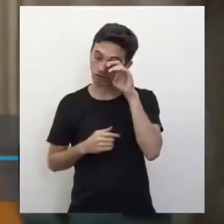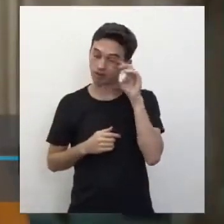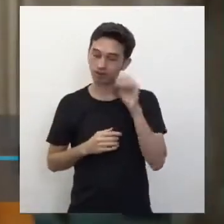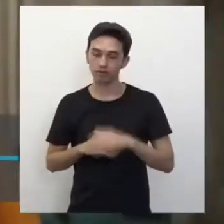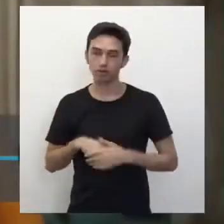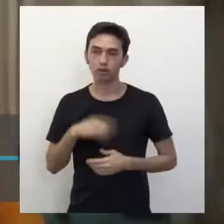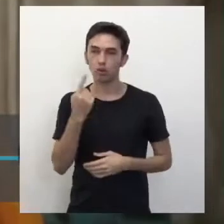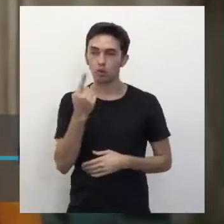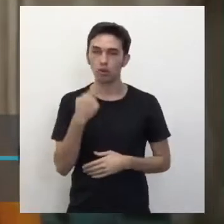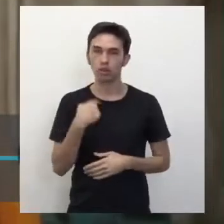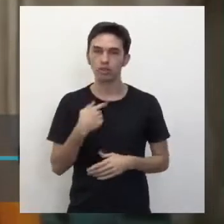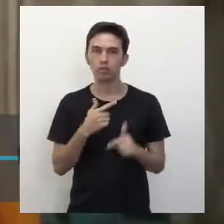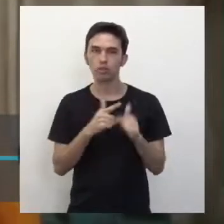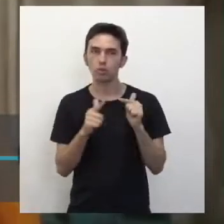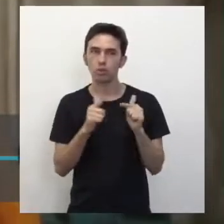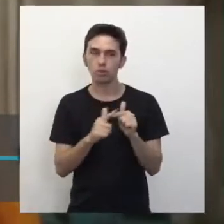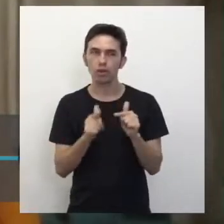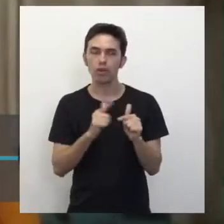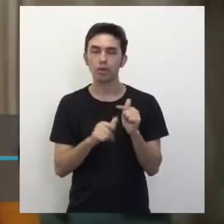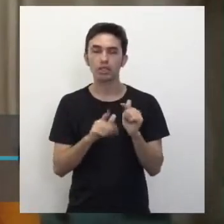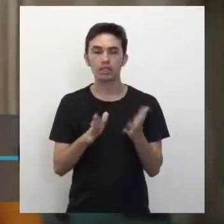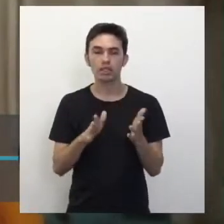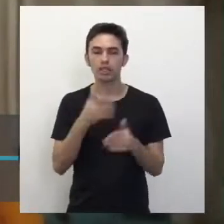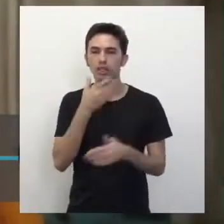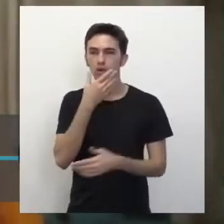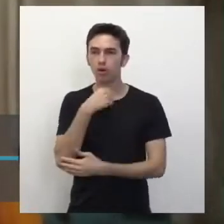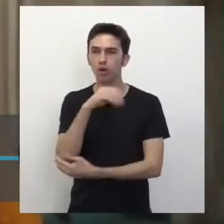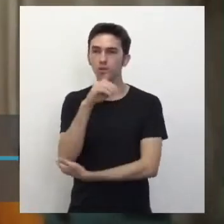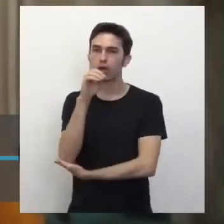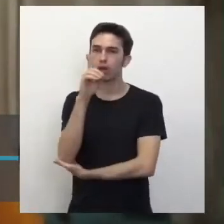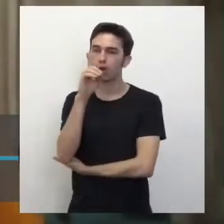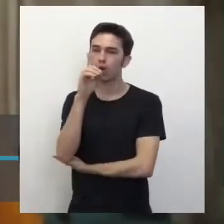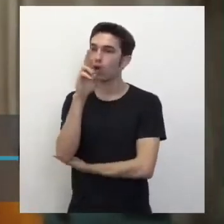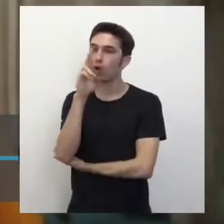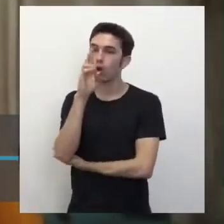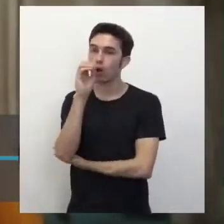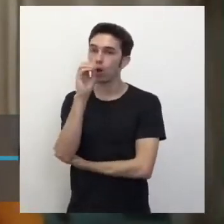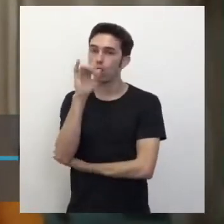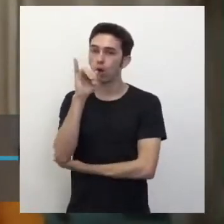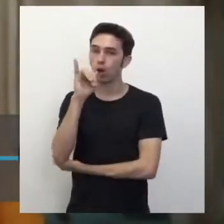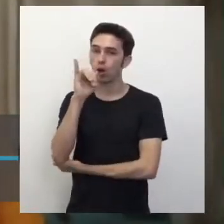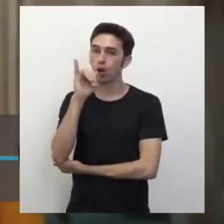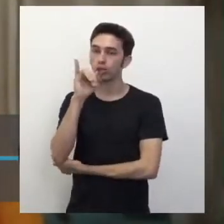quais o pensador do Rodin podia estar